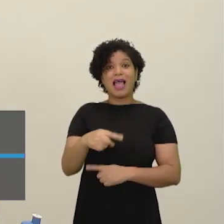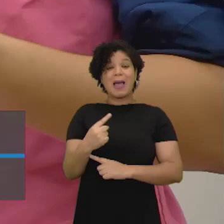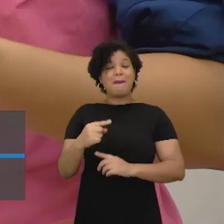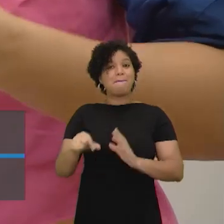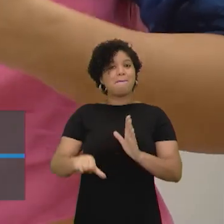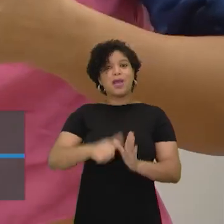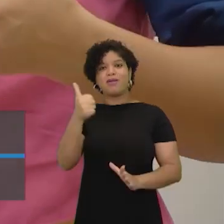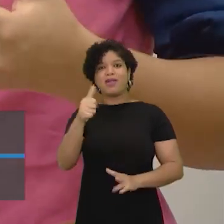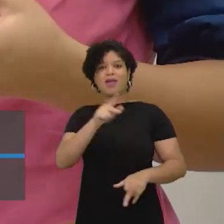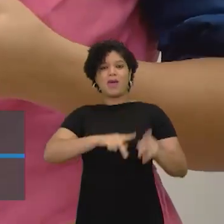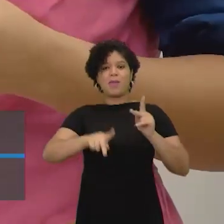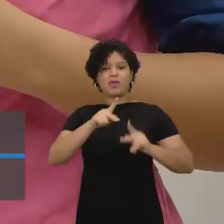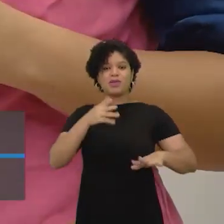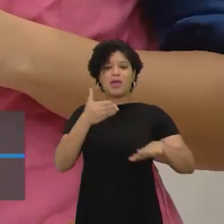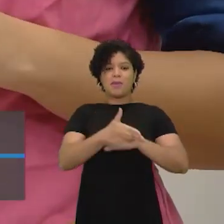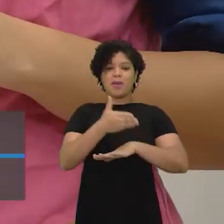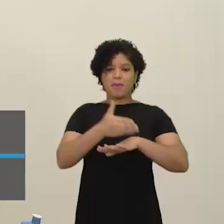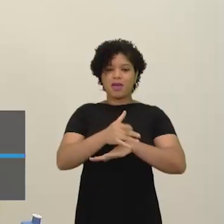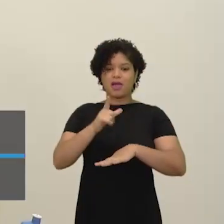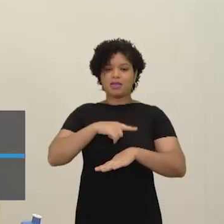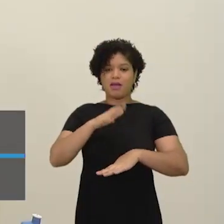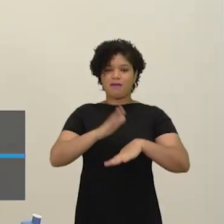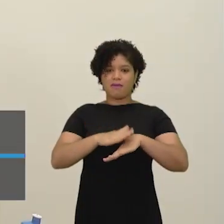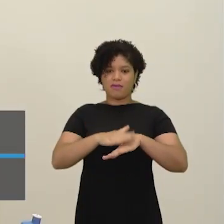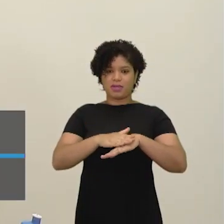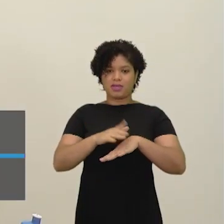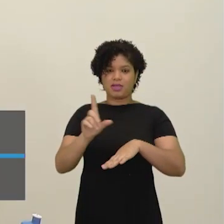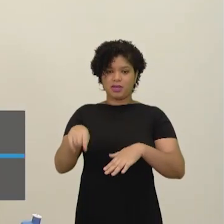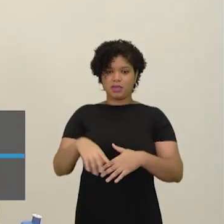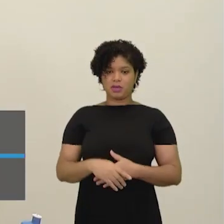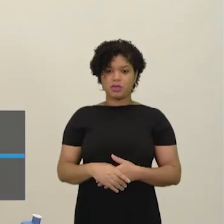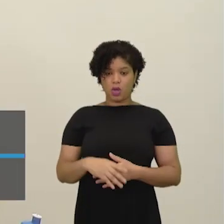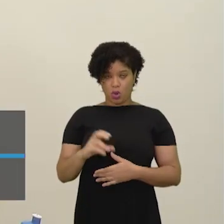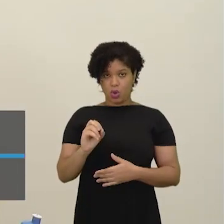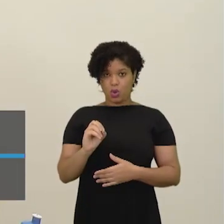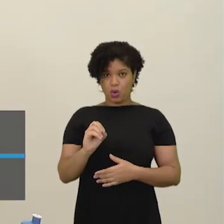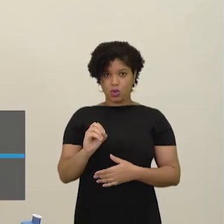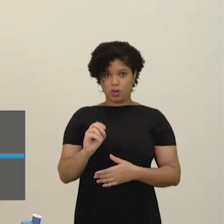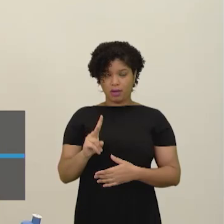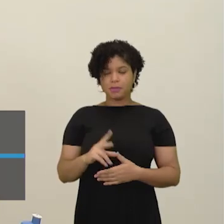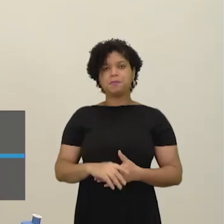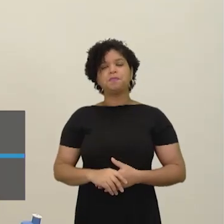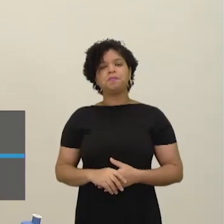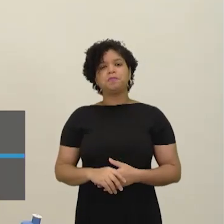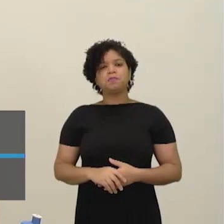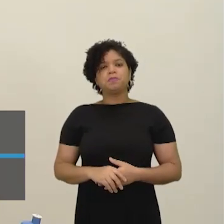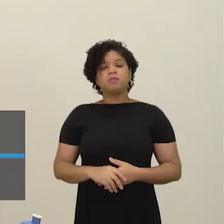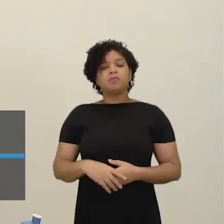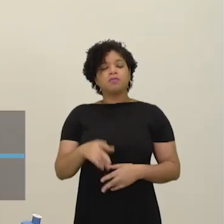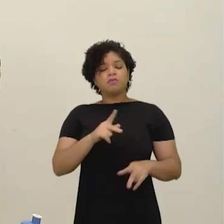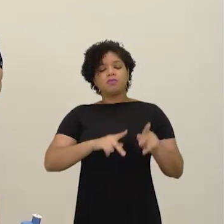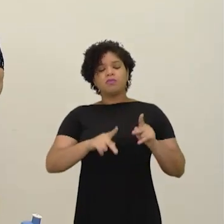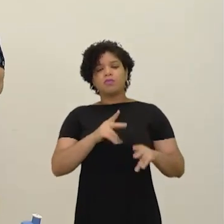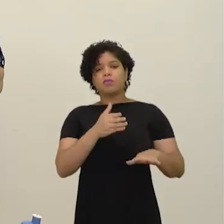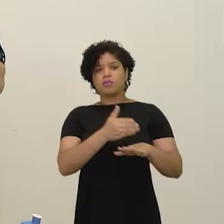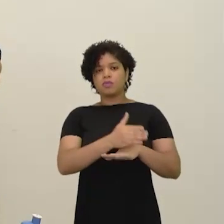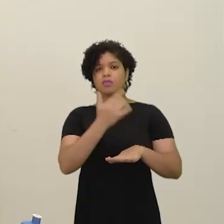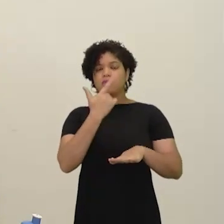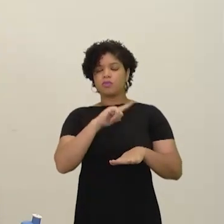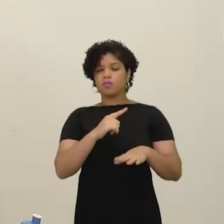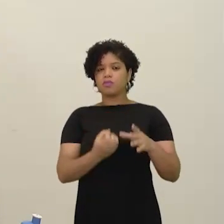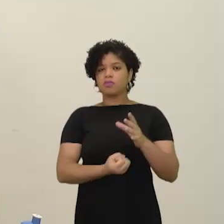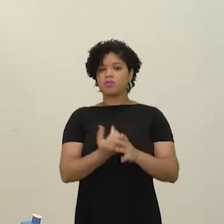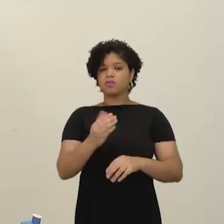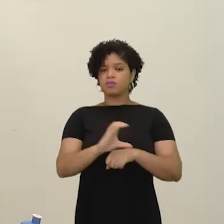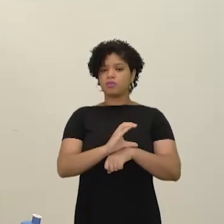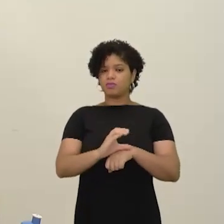participação da população na sua elaboração, certo? Vai ter uma participação da população. E como que isso vai ser feito?